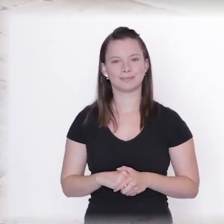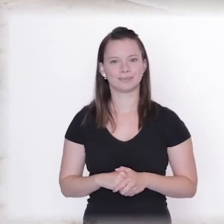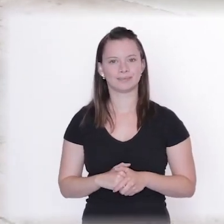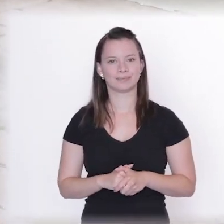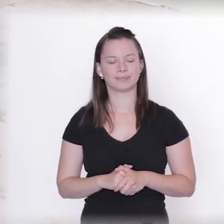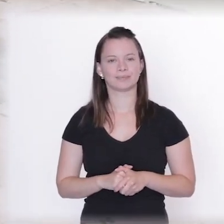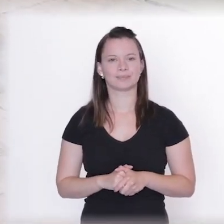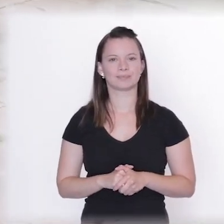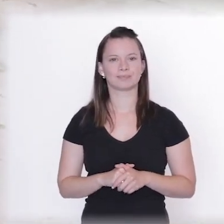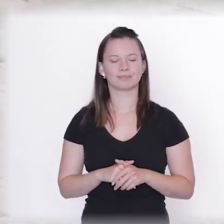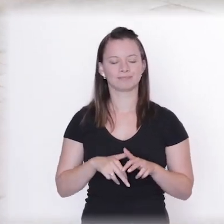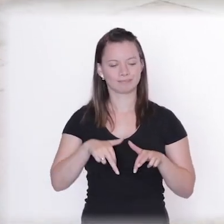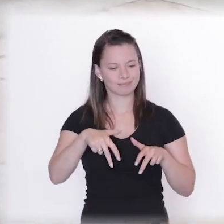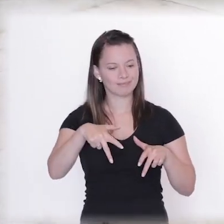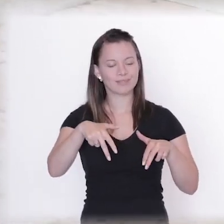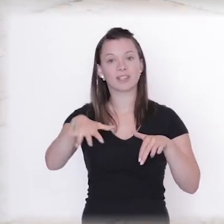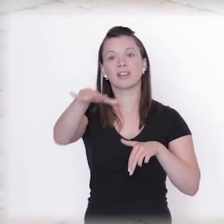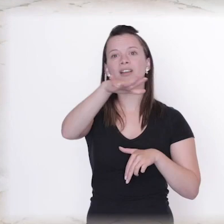aí.